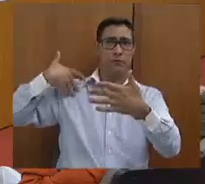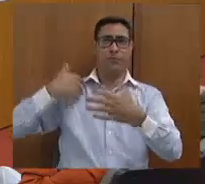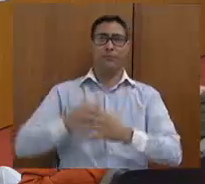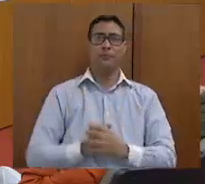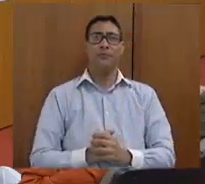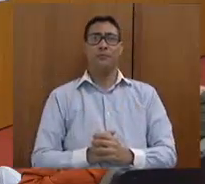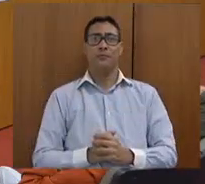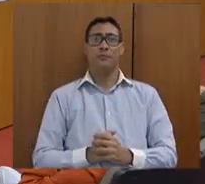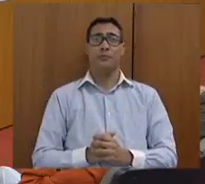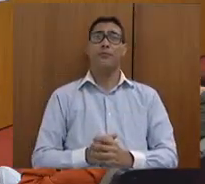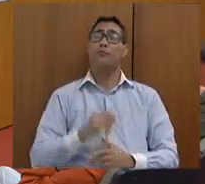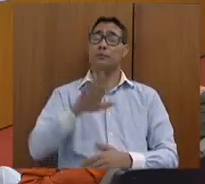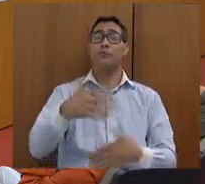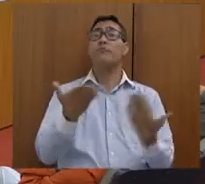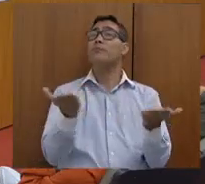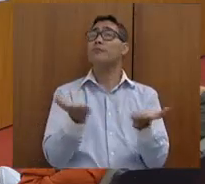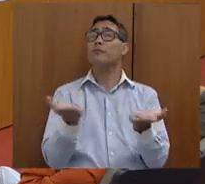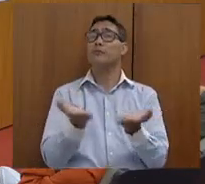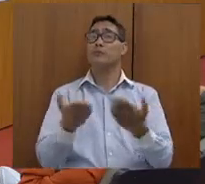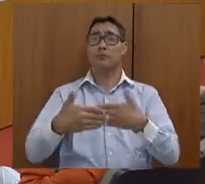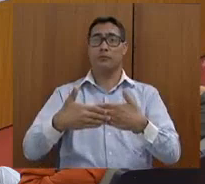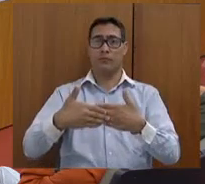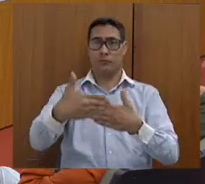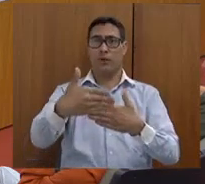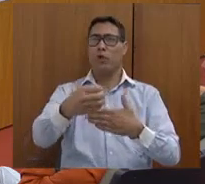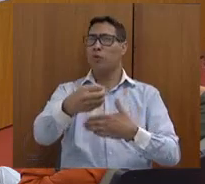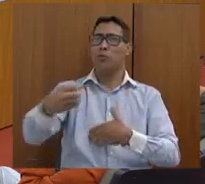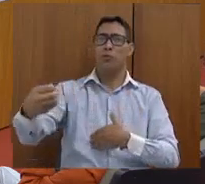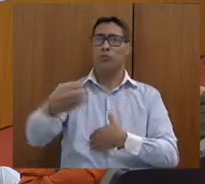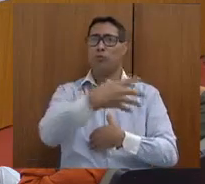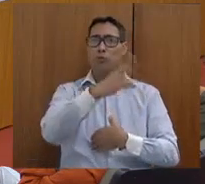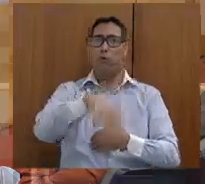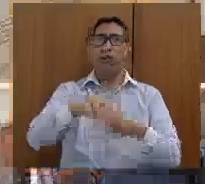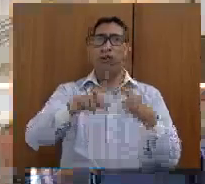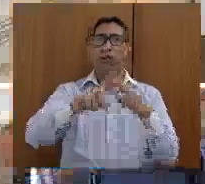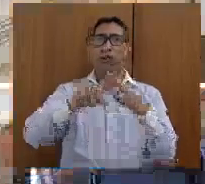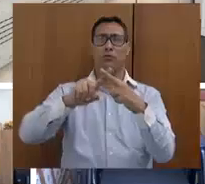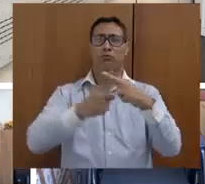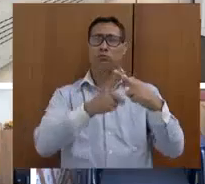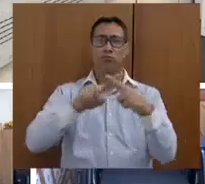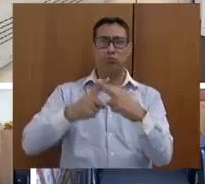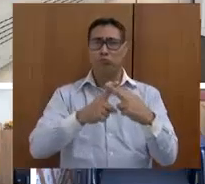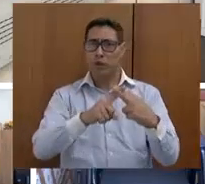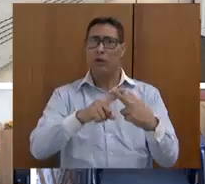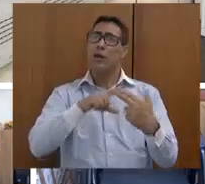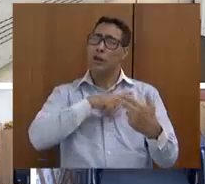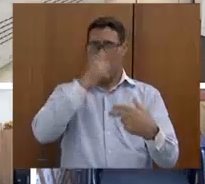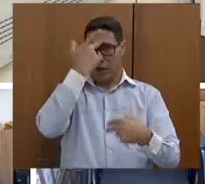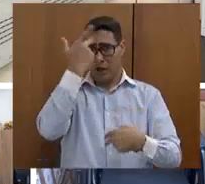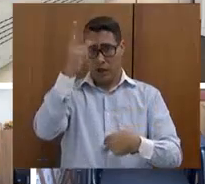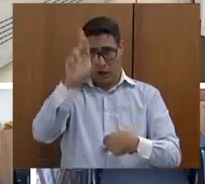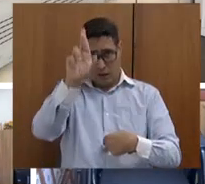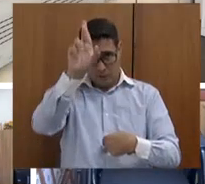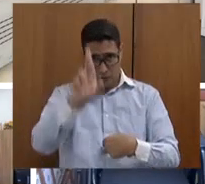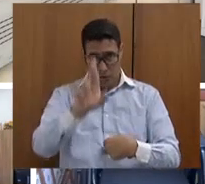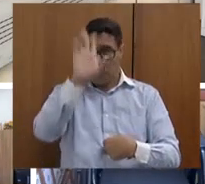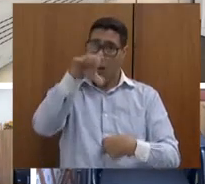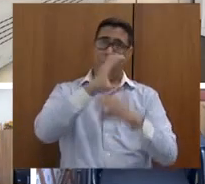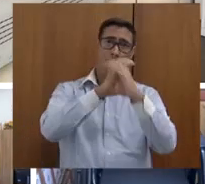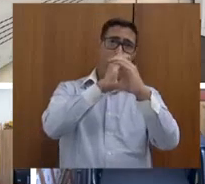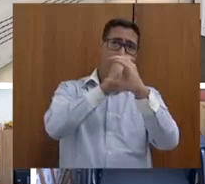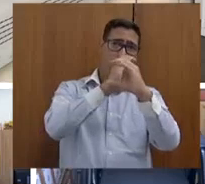estamos iniciando agora um novo diagnóstico de rede que será feito por engenheiros da gente poder trazer de fato